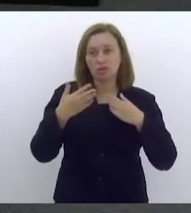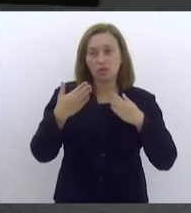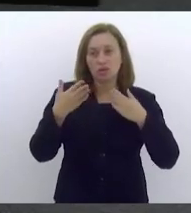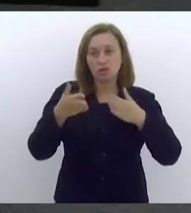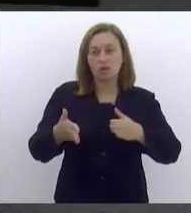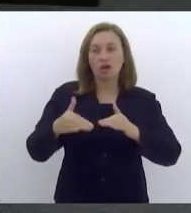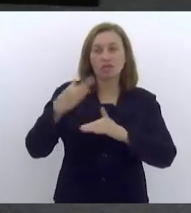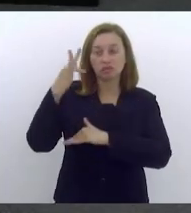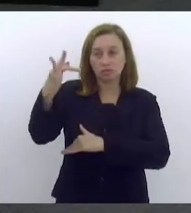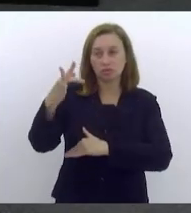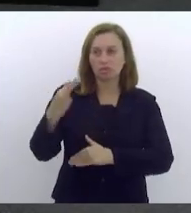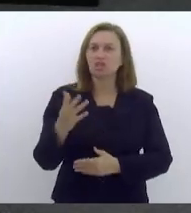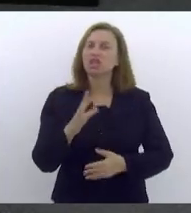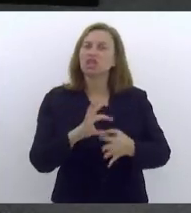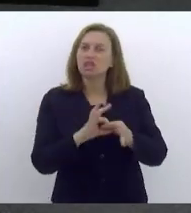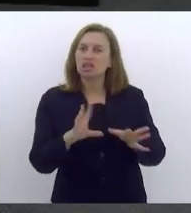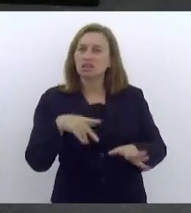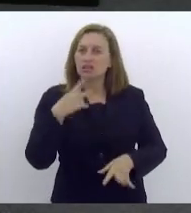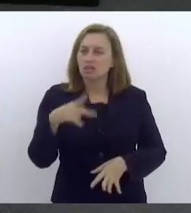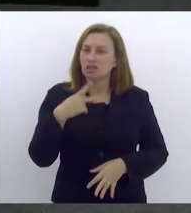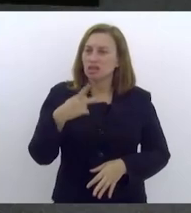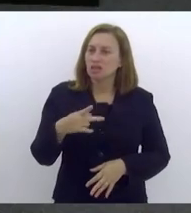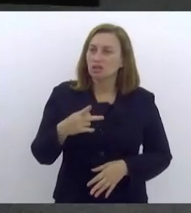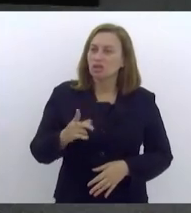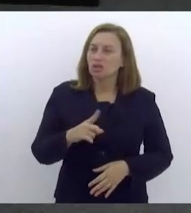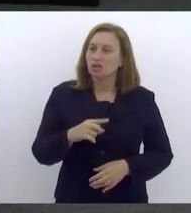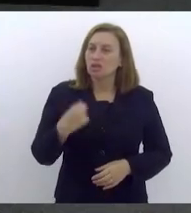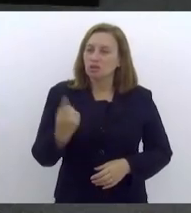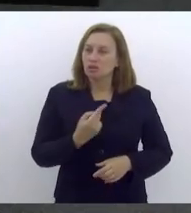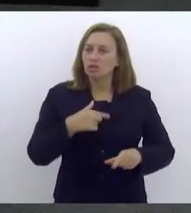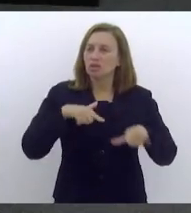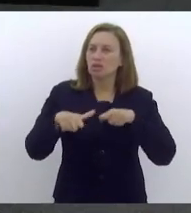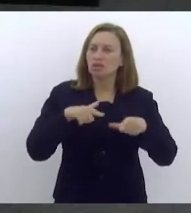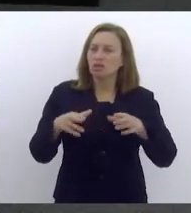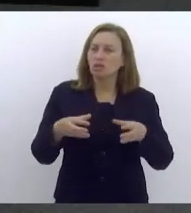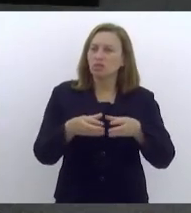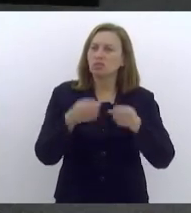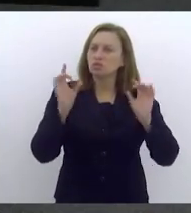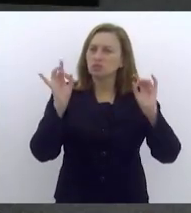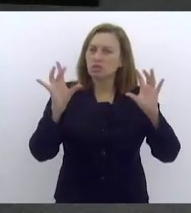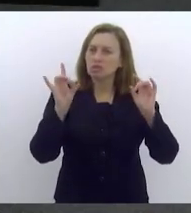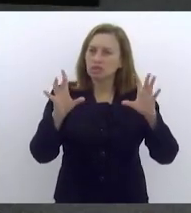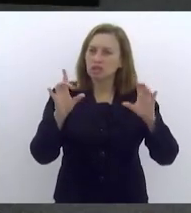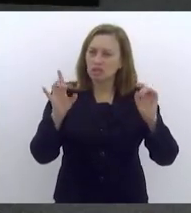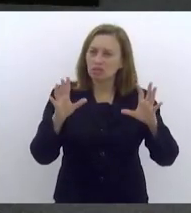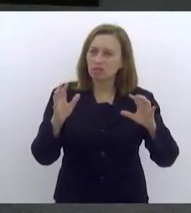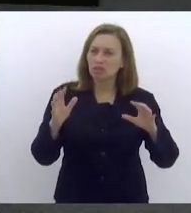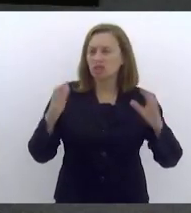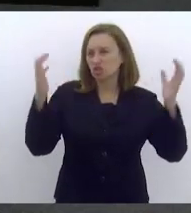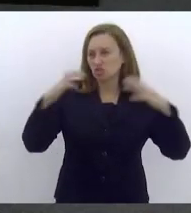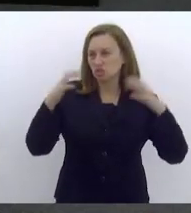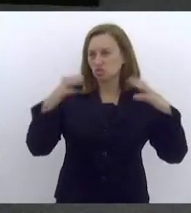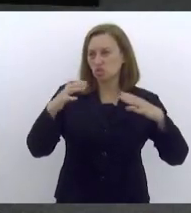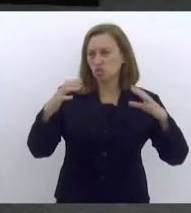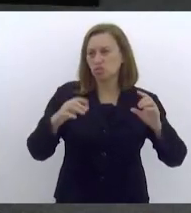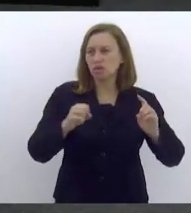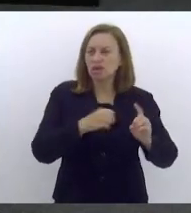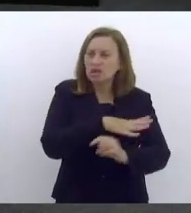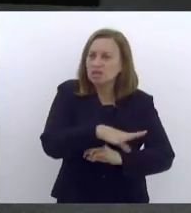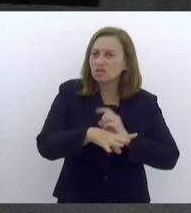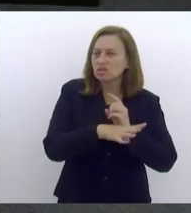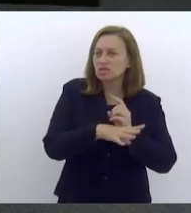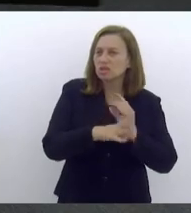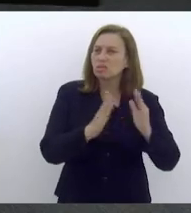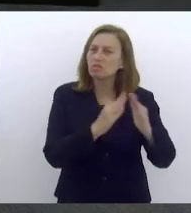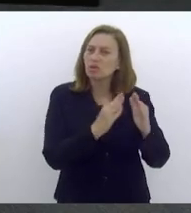Não posso deixar de dizer o quanto que a gente trabalhou na Comissão Especial da Tragédia sobre assistência social e moradia, que eu presidi